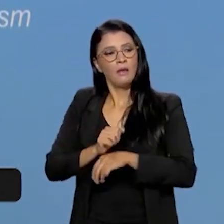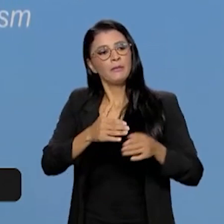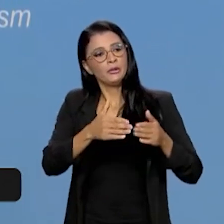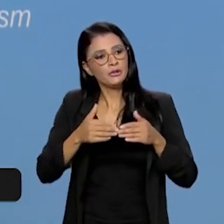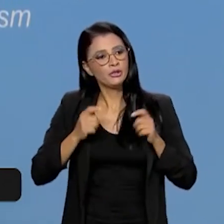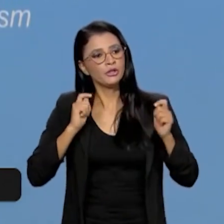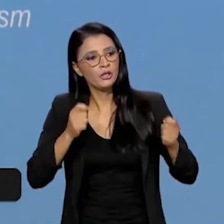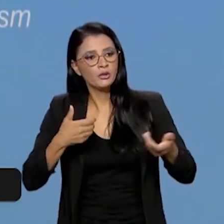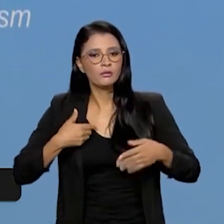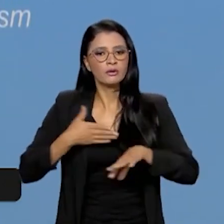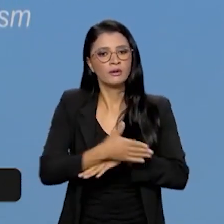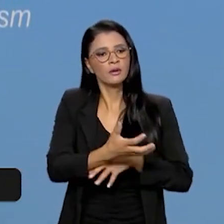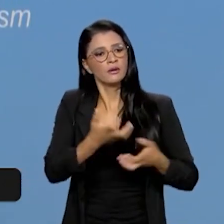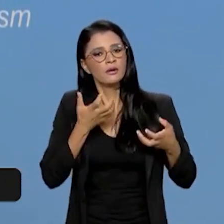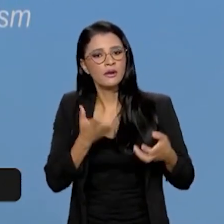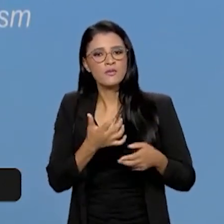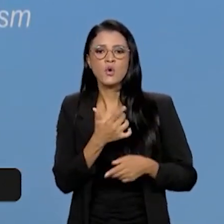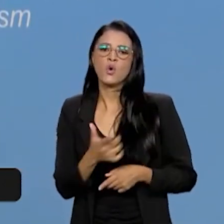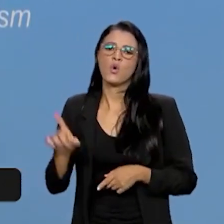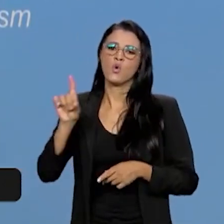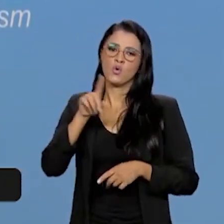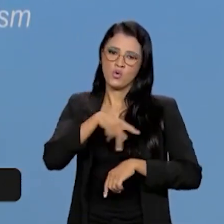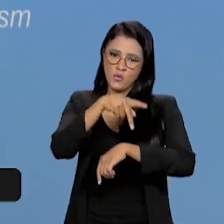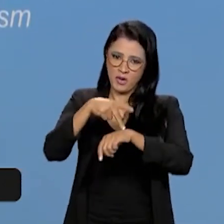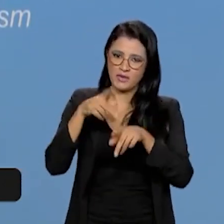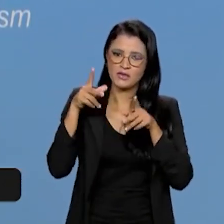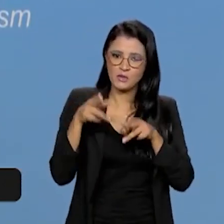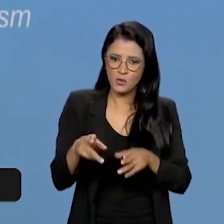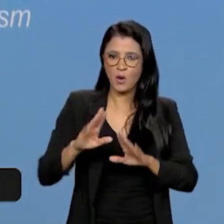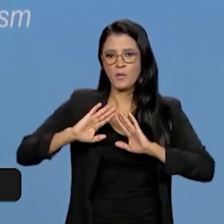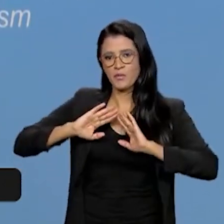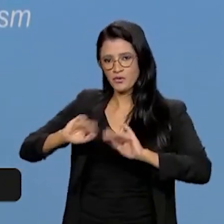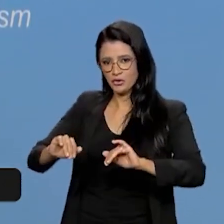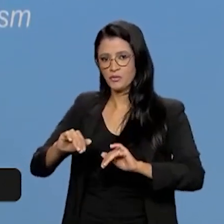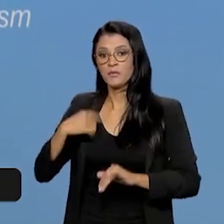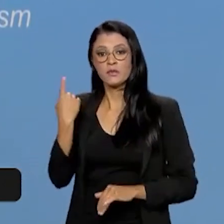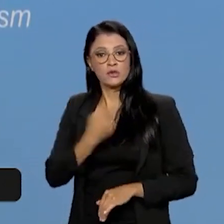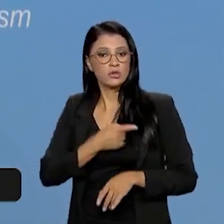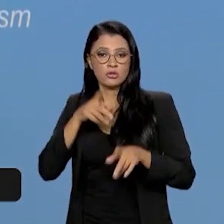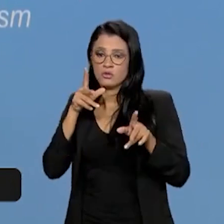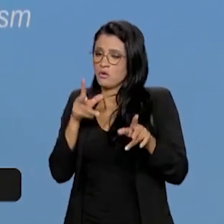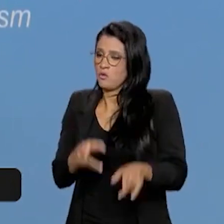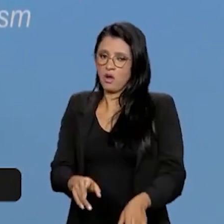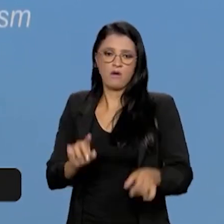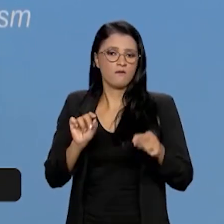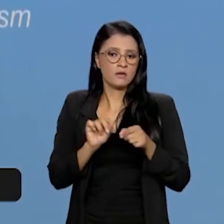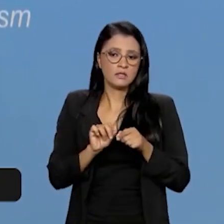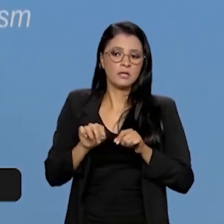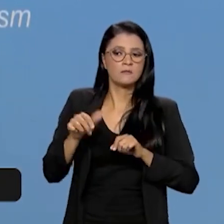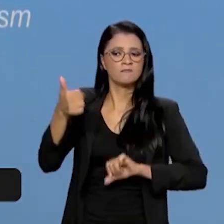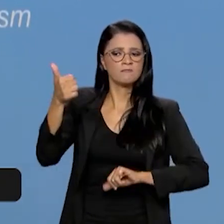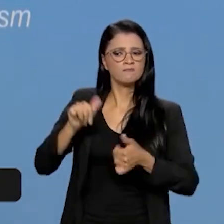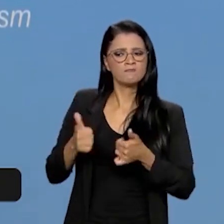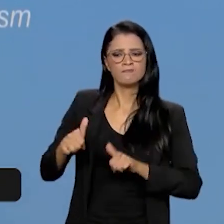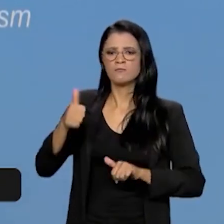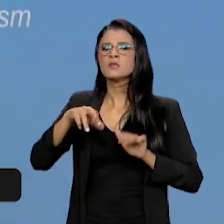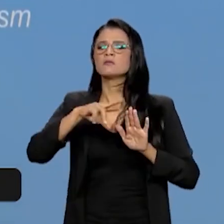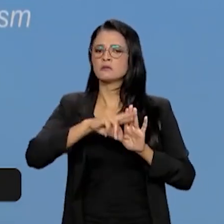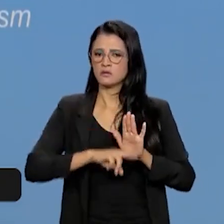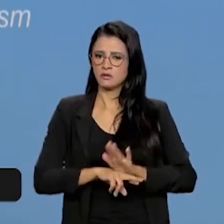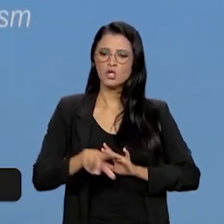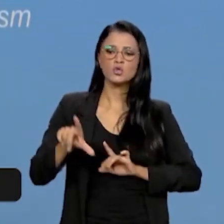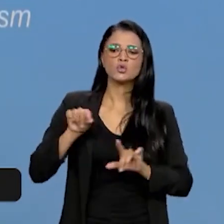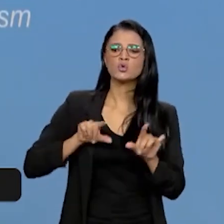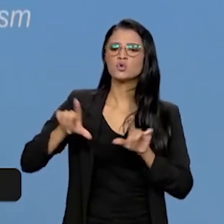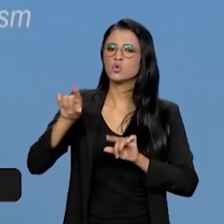e reivindicando. Outros países vão pedir e nós vamos fazer da mesma forma seletiva, criteriosa,